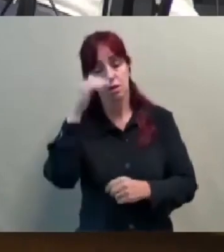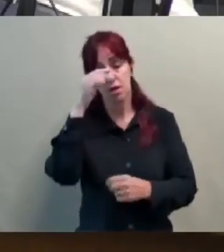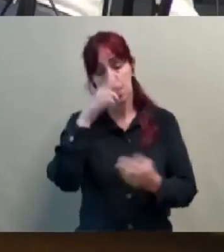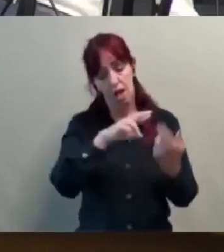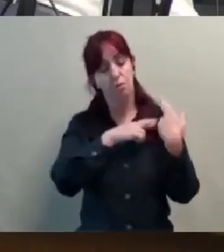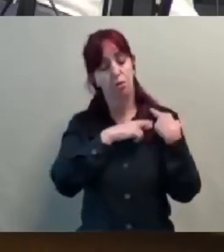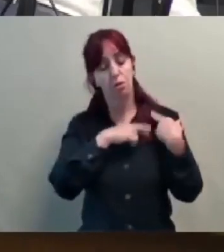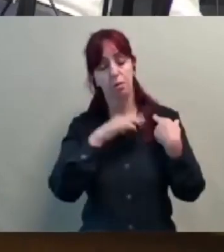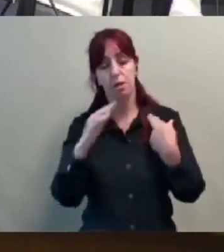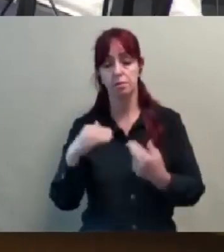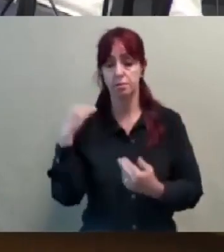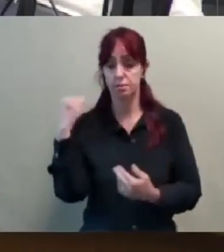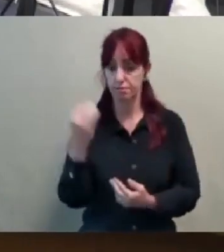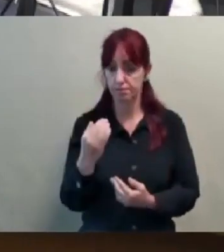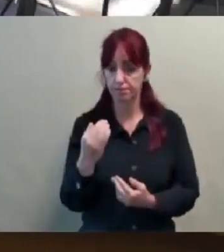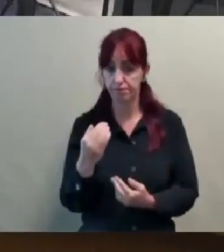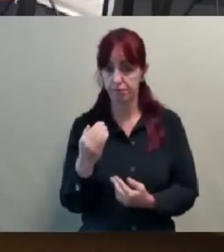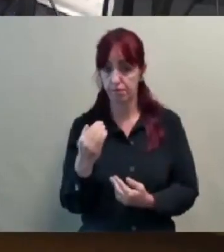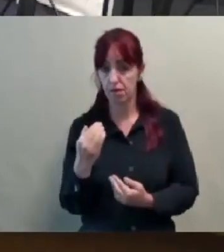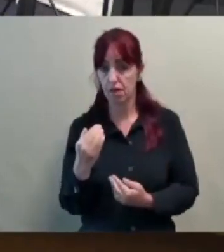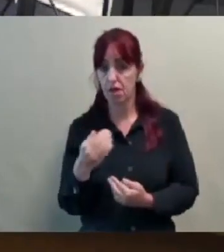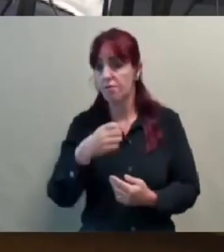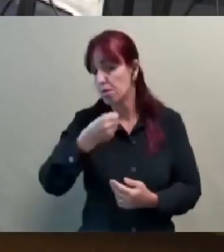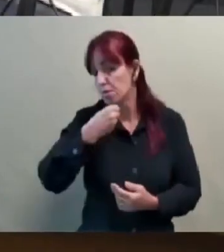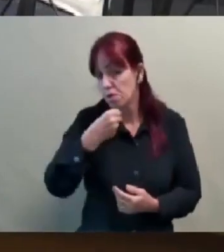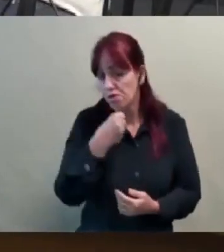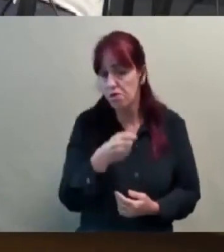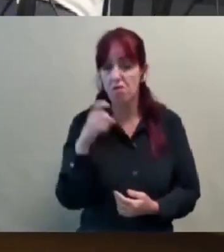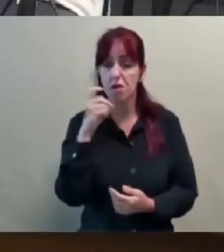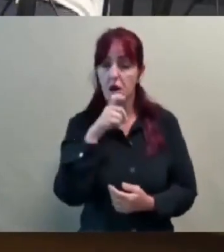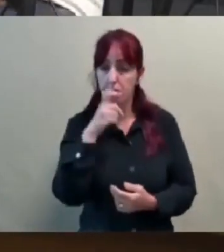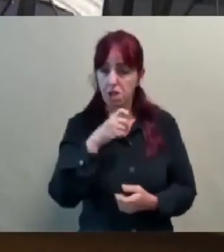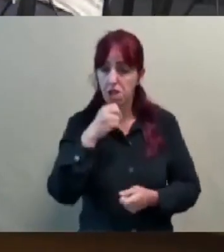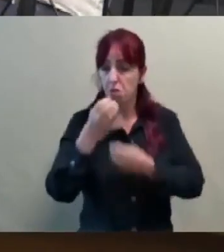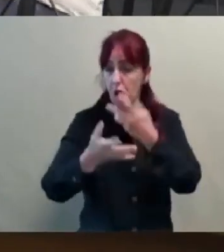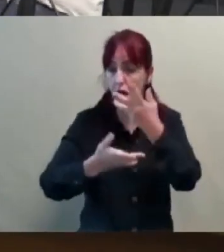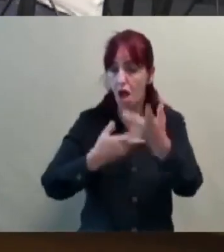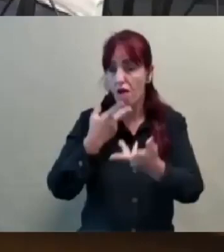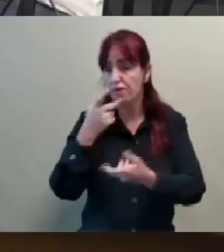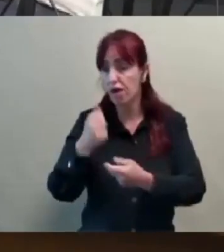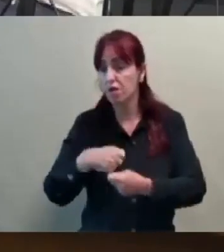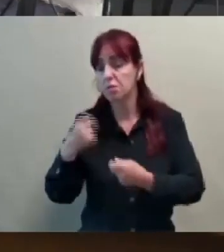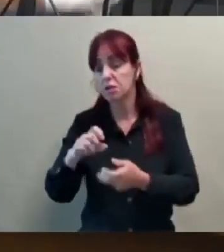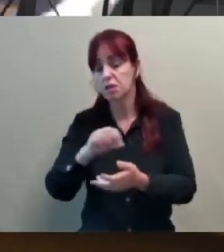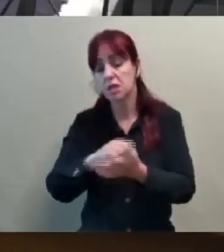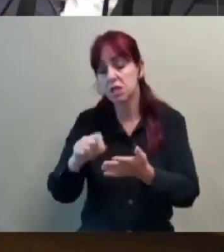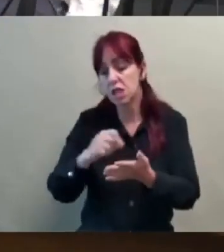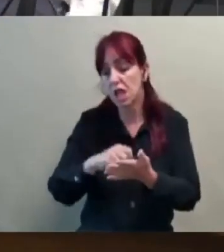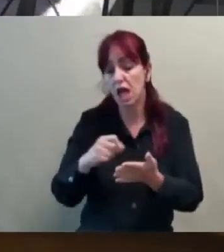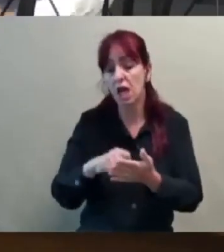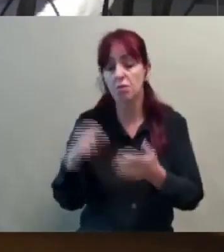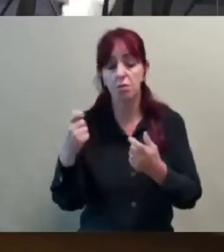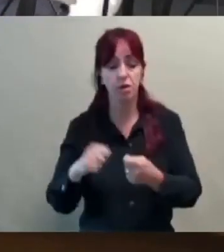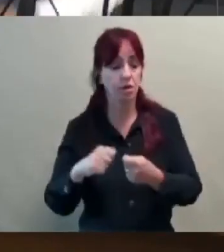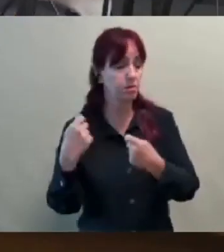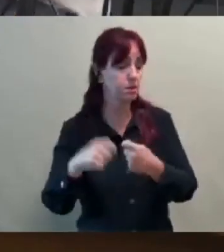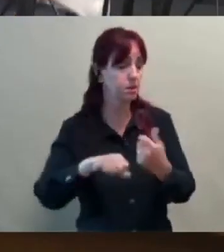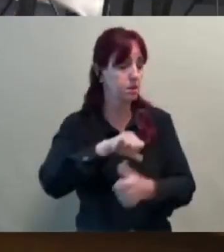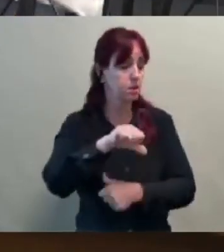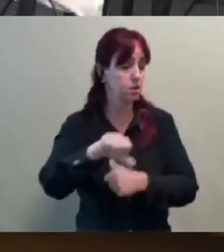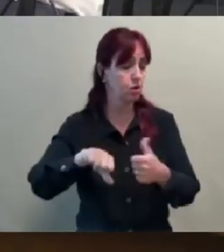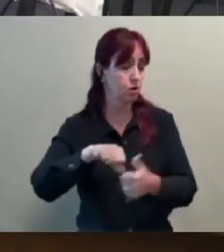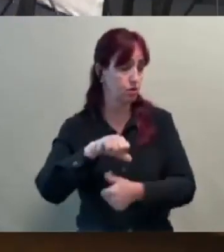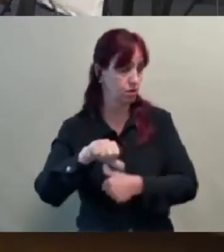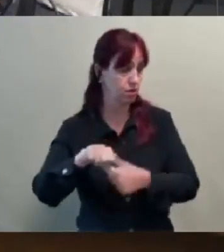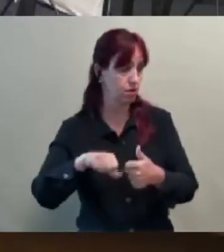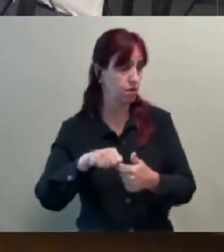E não traga fake news aqui nesse microfone, dizendo que uma coisa tem que ser assinada porque depende de outra. Porque todas as vezes que vier o